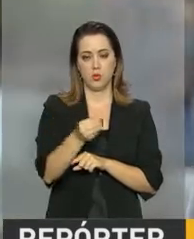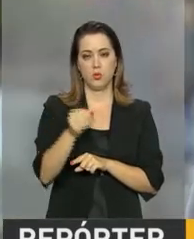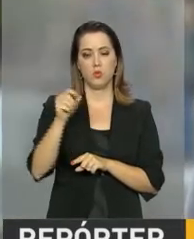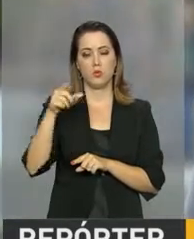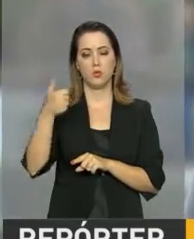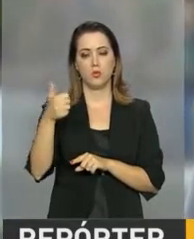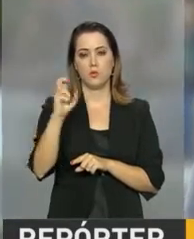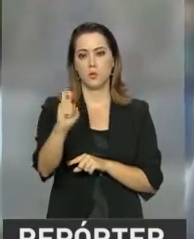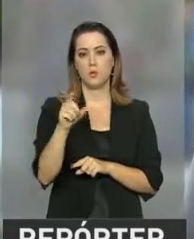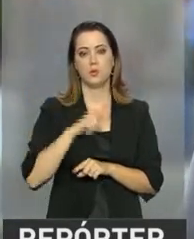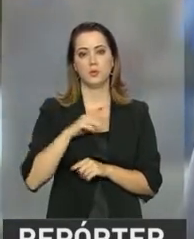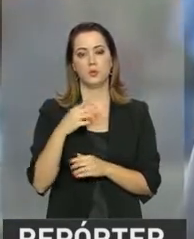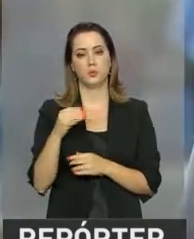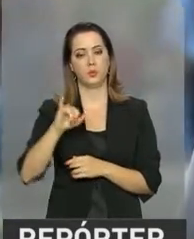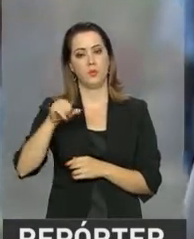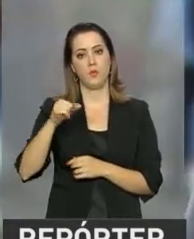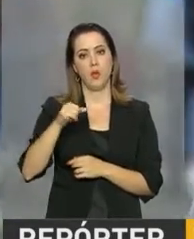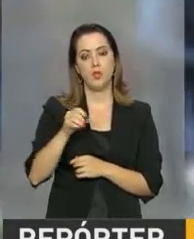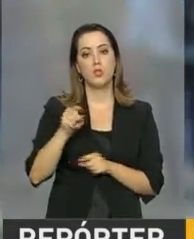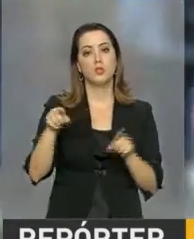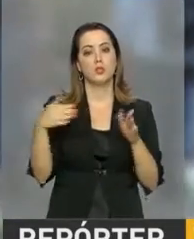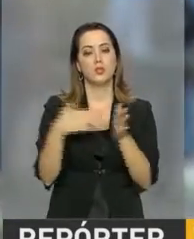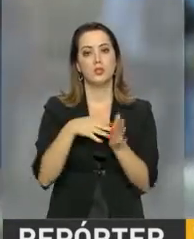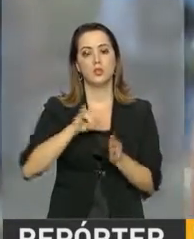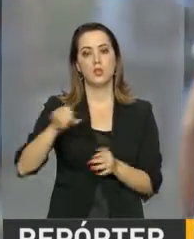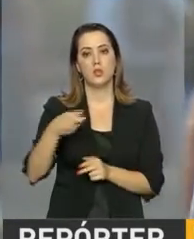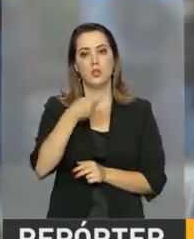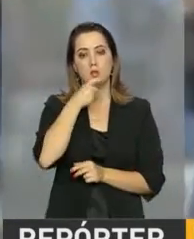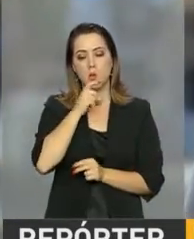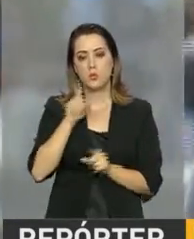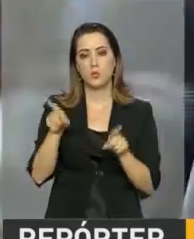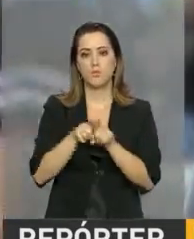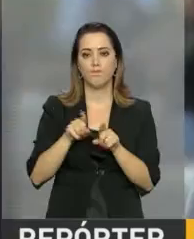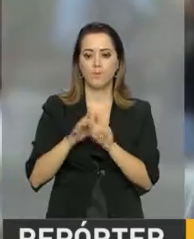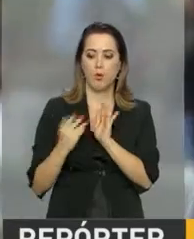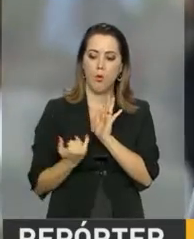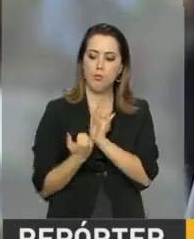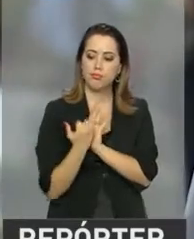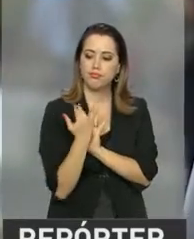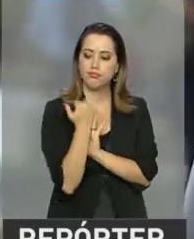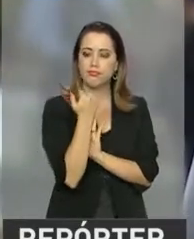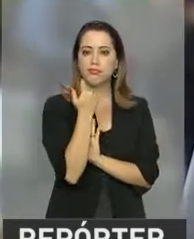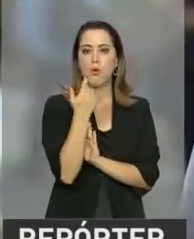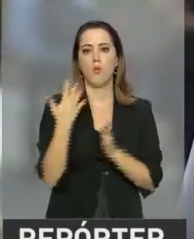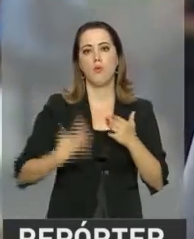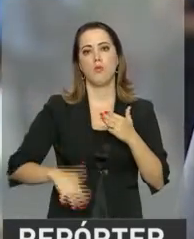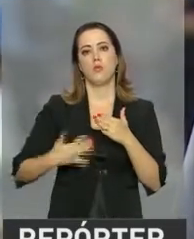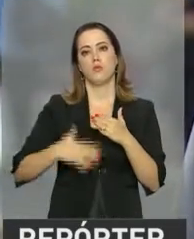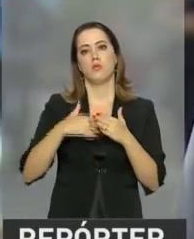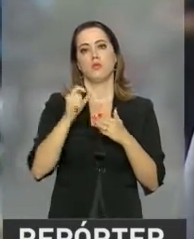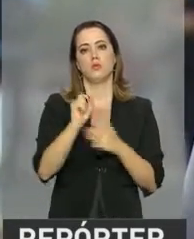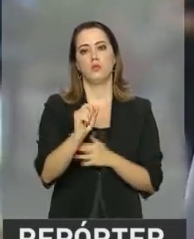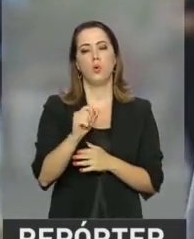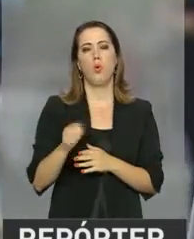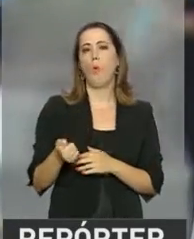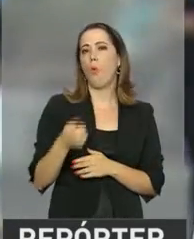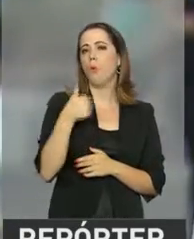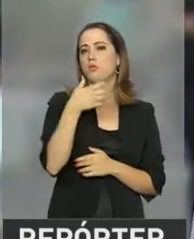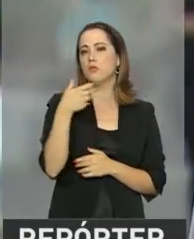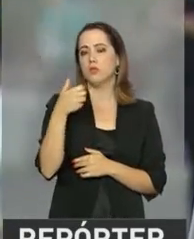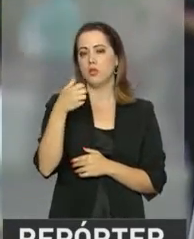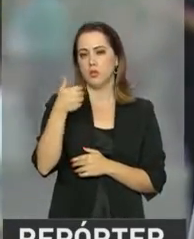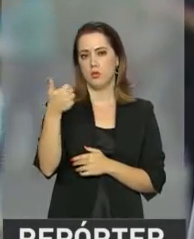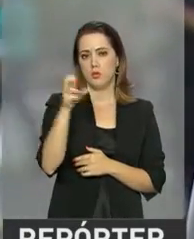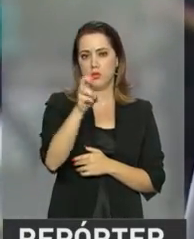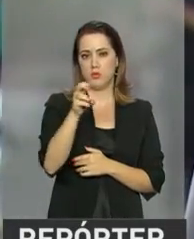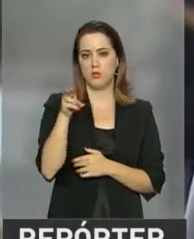7,3%. De janeiro a julho também aumentaram os gastos do governo. Com benefícios previdenciários, o aumento foi de quase 15